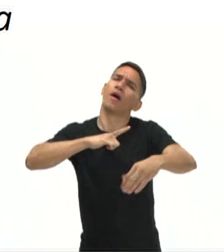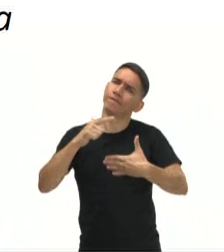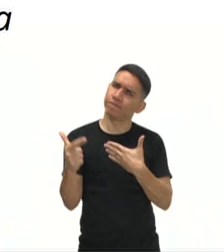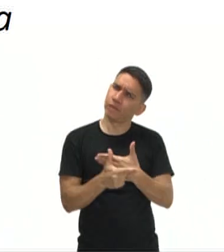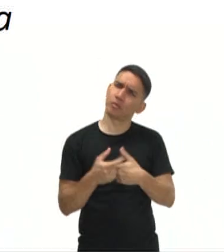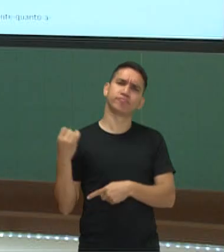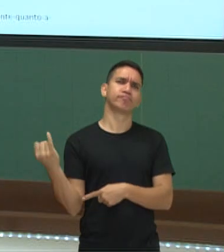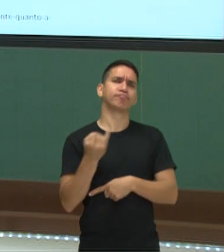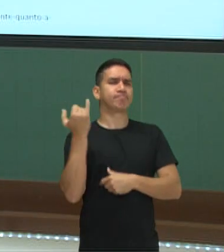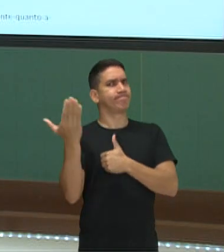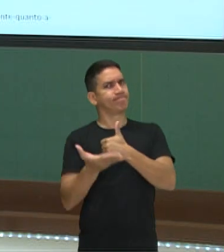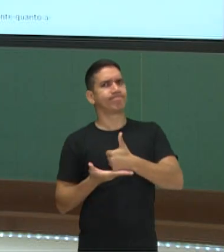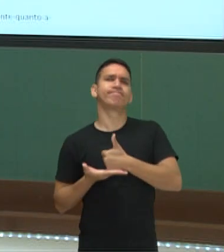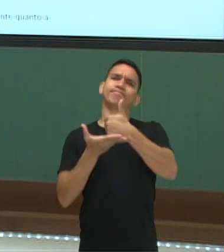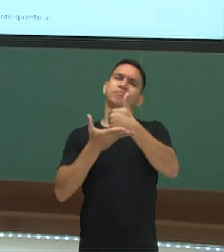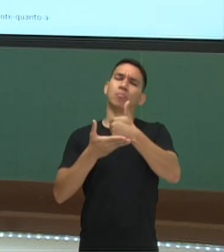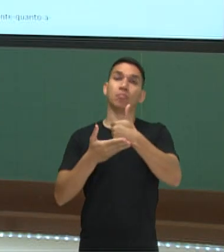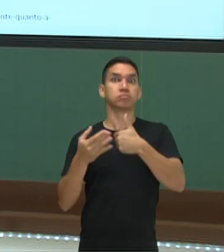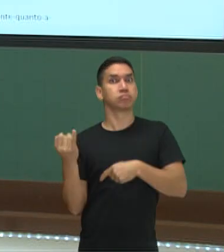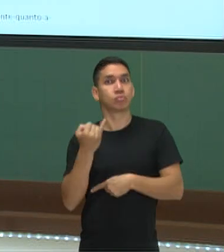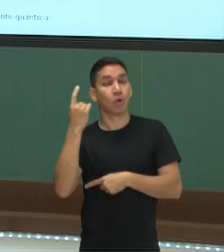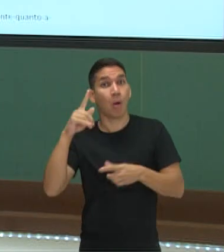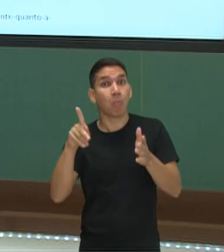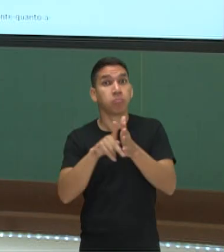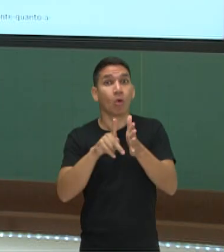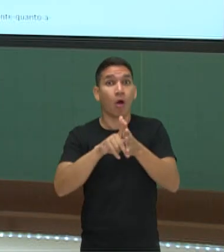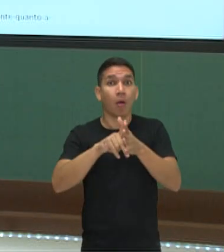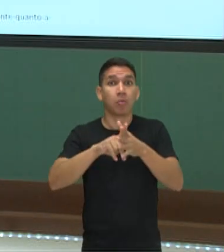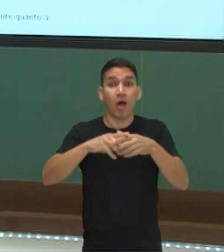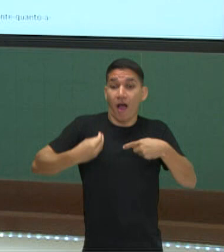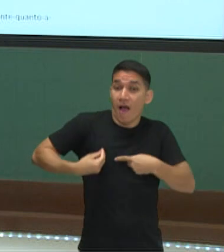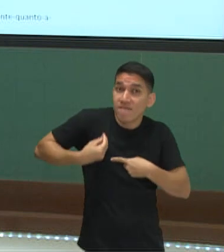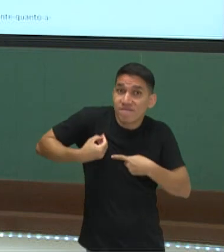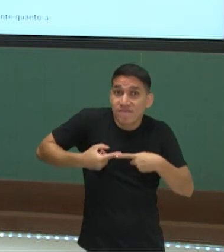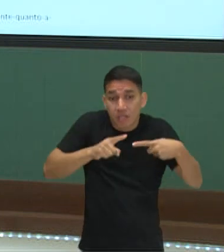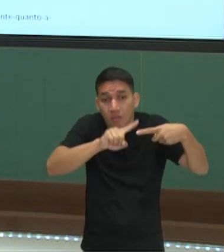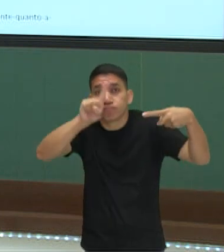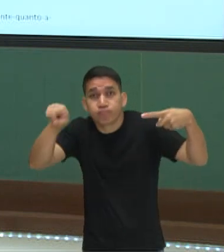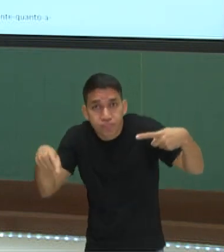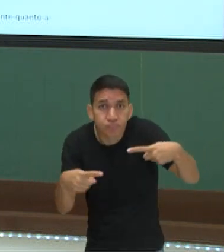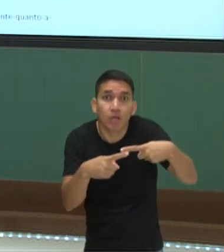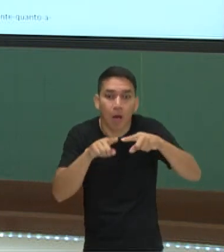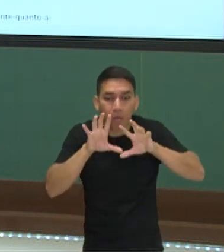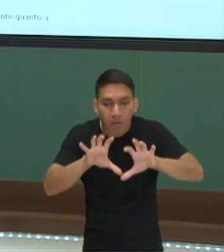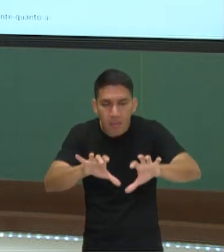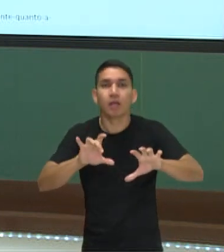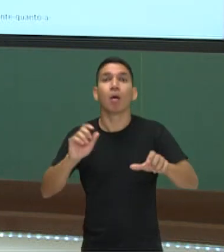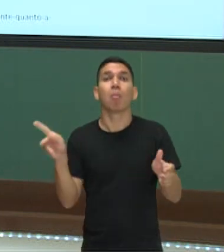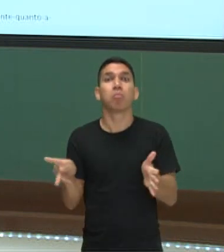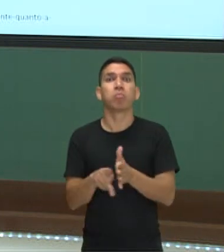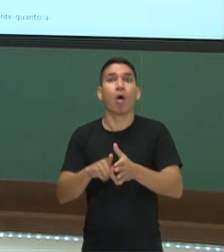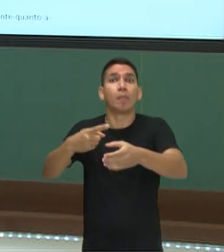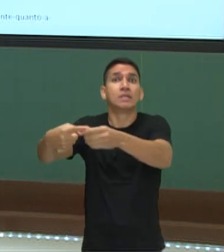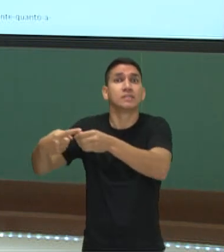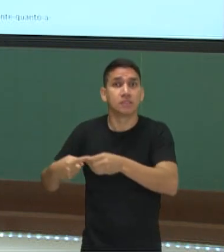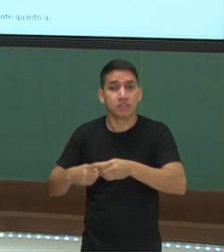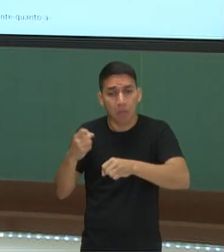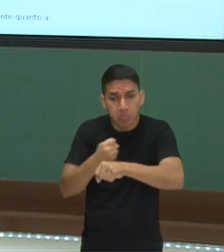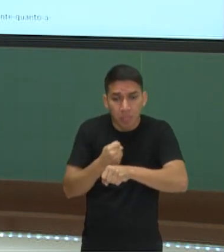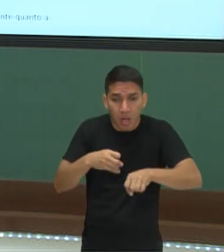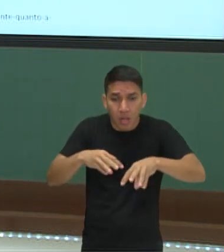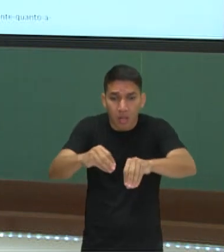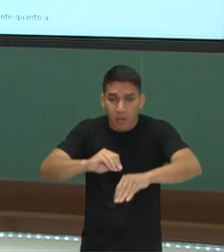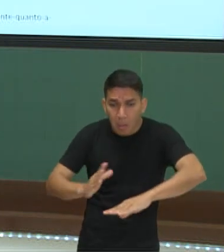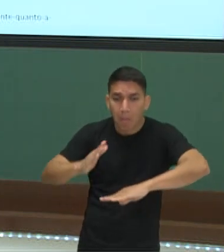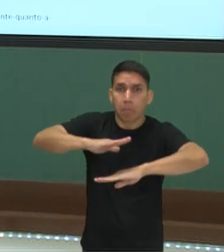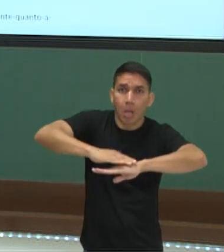para os nossos ecossistemas. Então veja como o solo é importante. É dele que as cidades são construídas, sobre esse solo. É